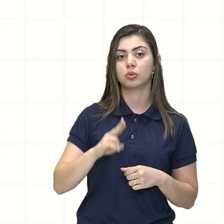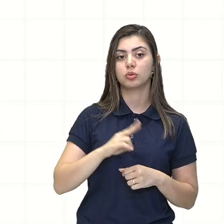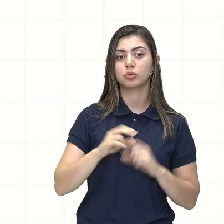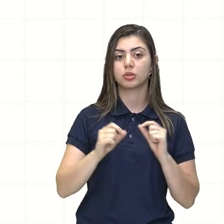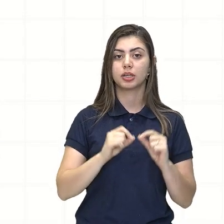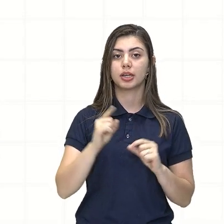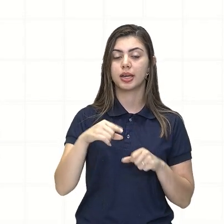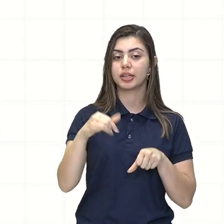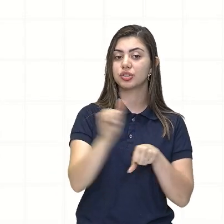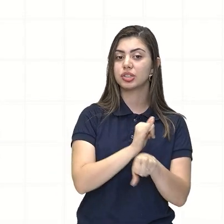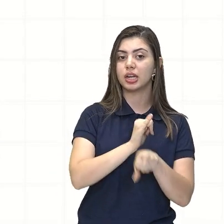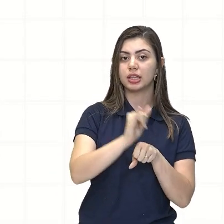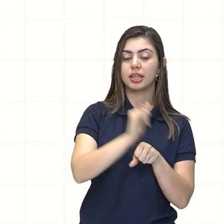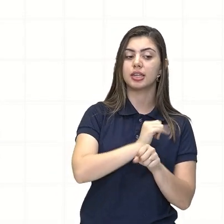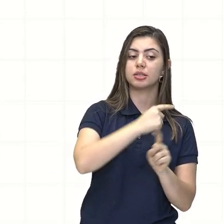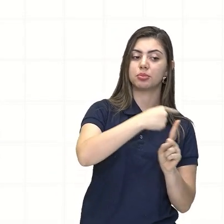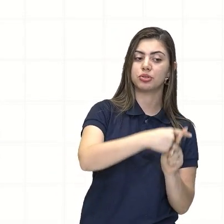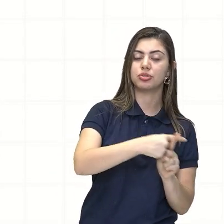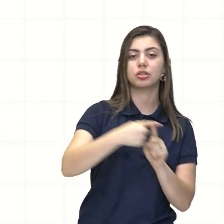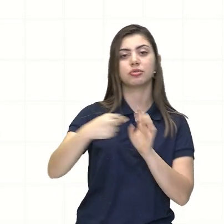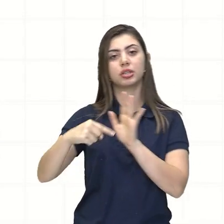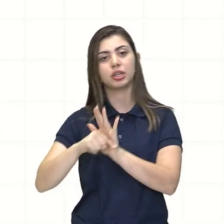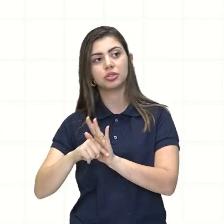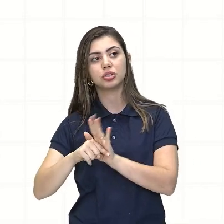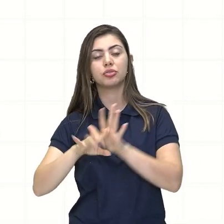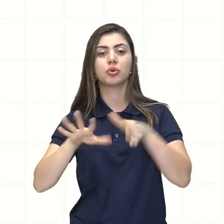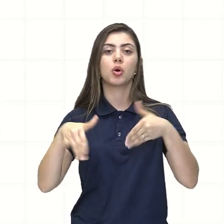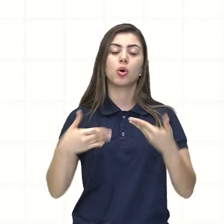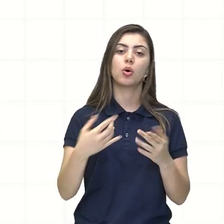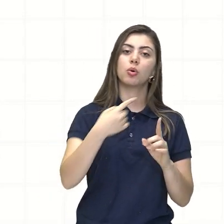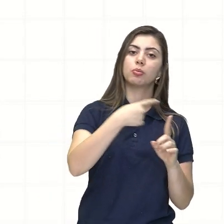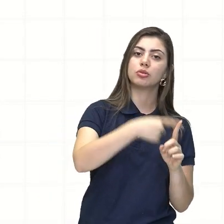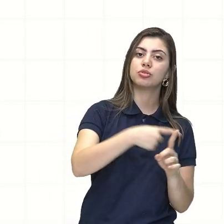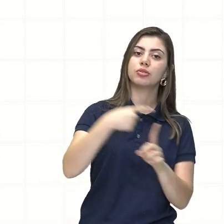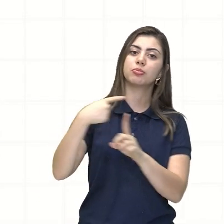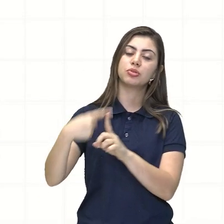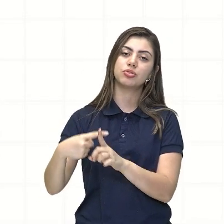Vamos praticar aqui o nosso jogo de sinal.